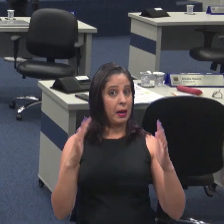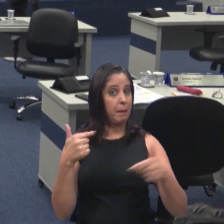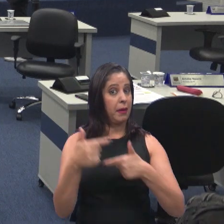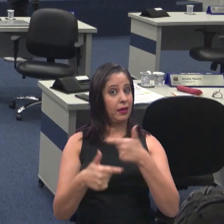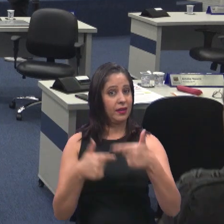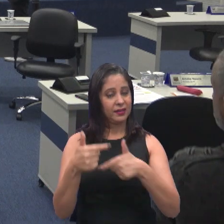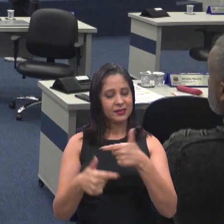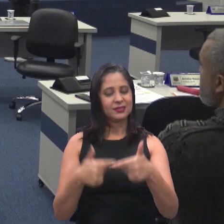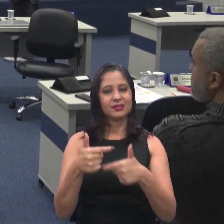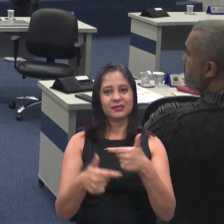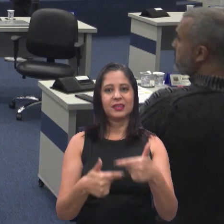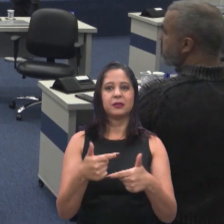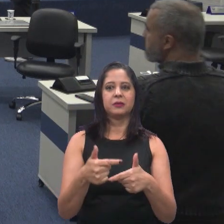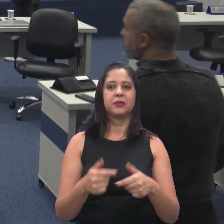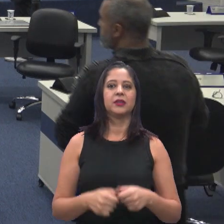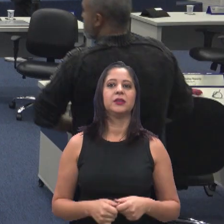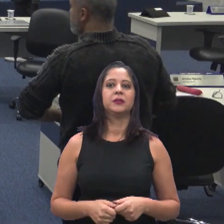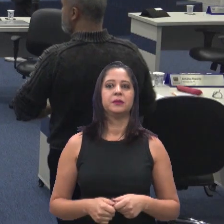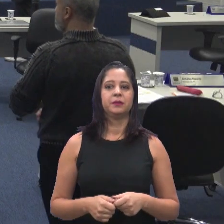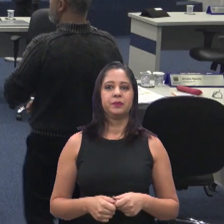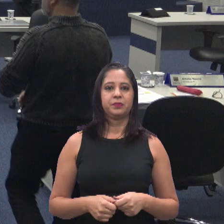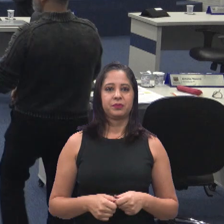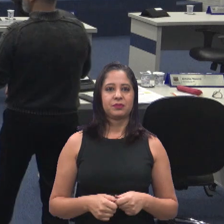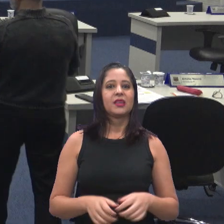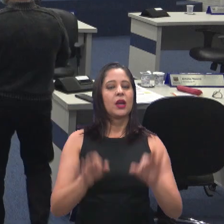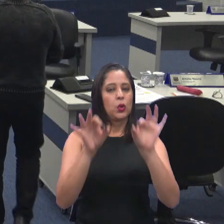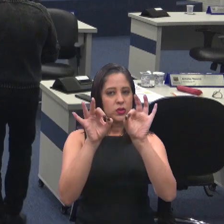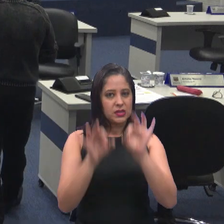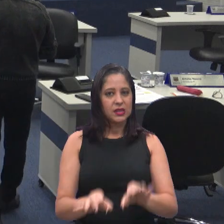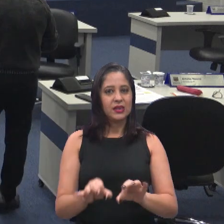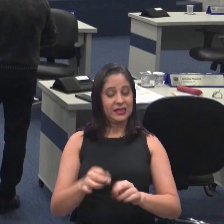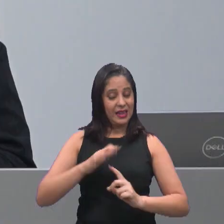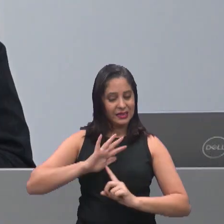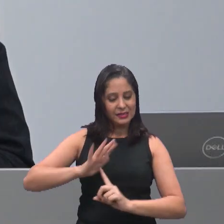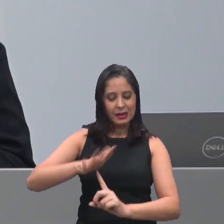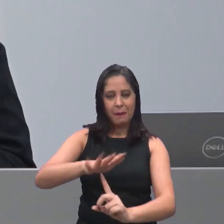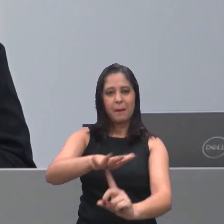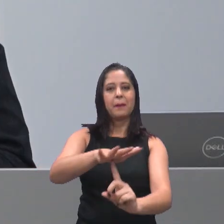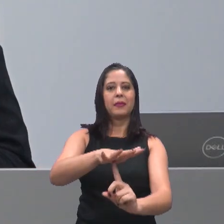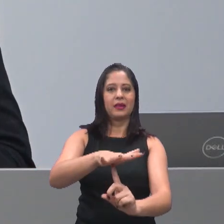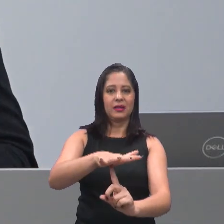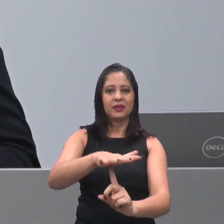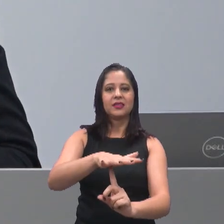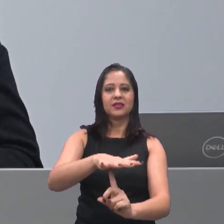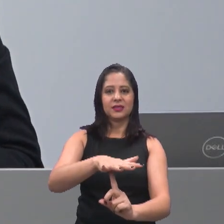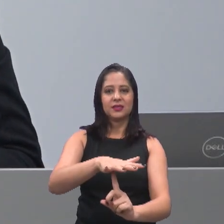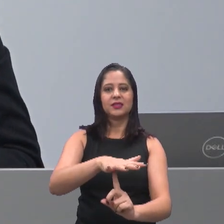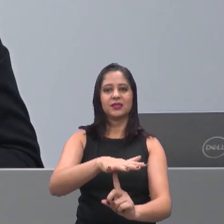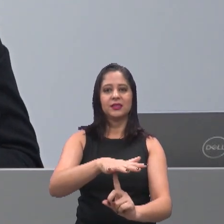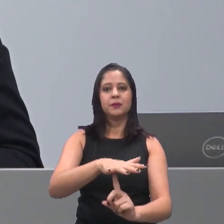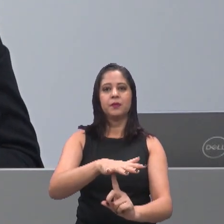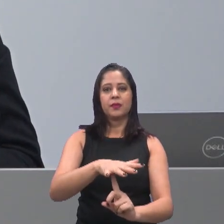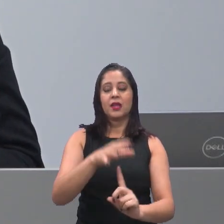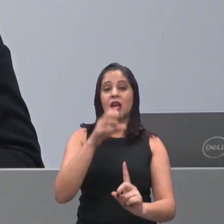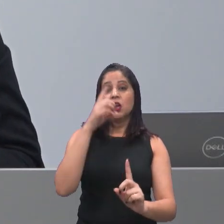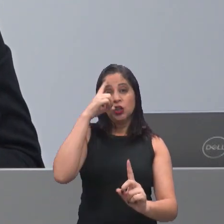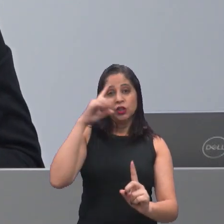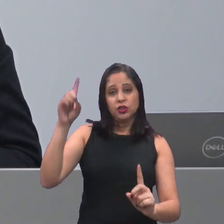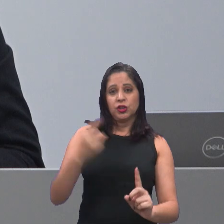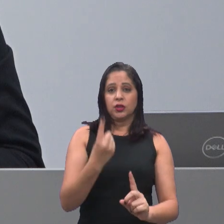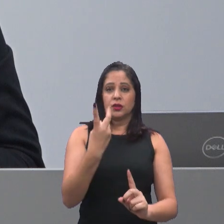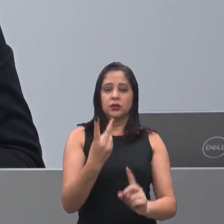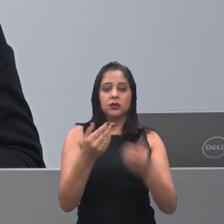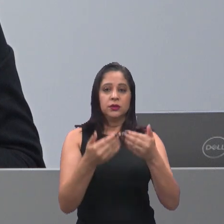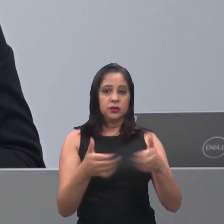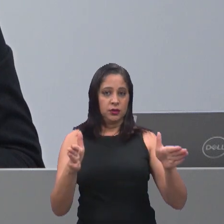Vossa Excelência. Com certeza, essa praça que será inaugurada aí no próximo dia 12,